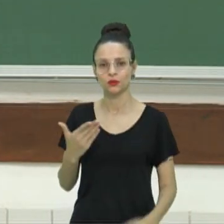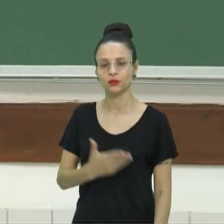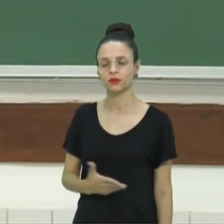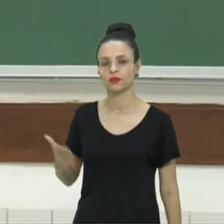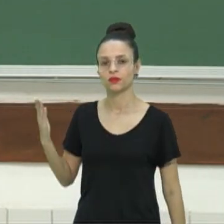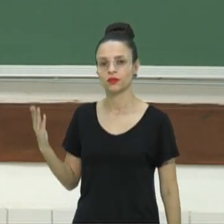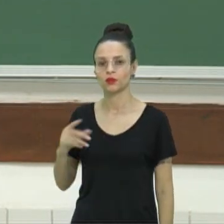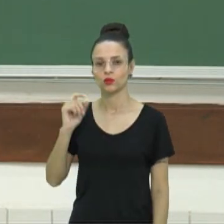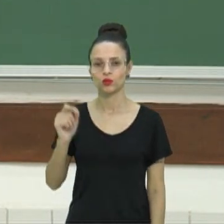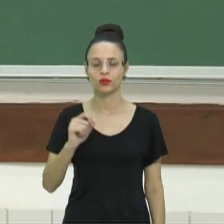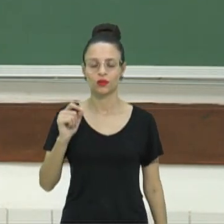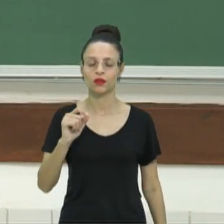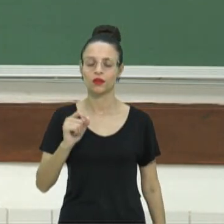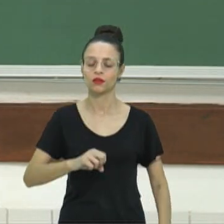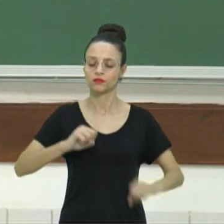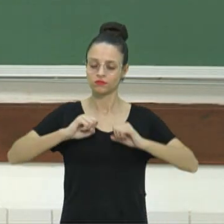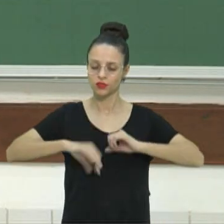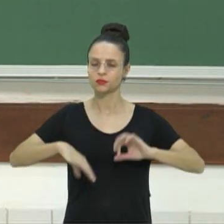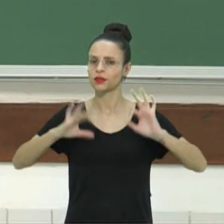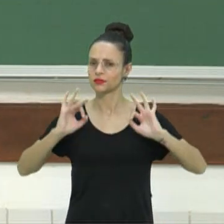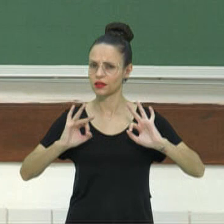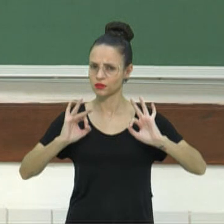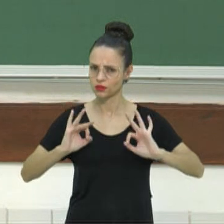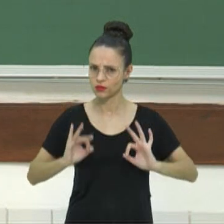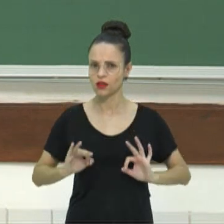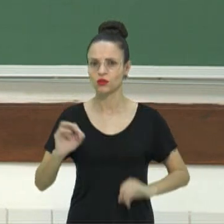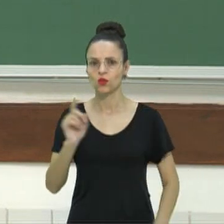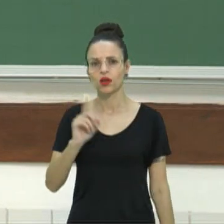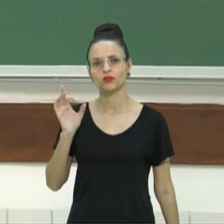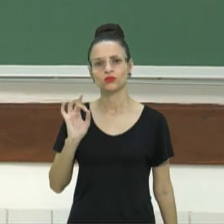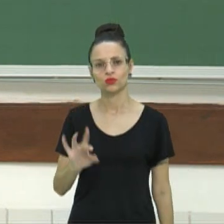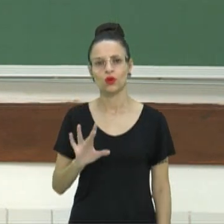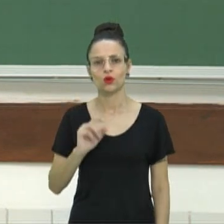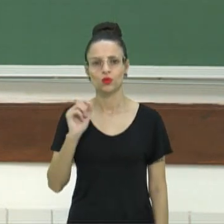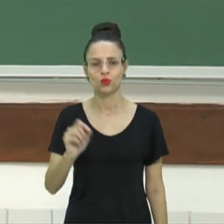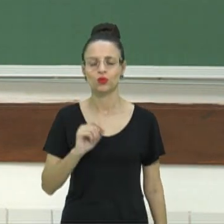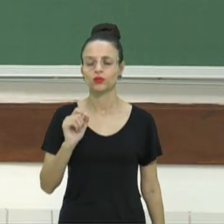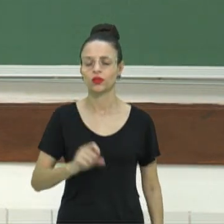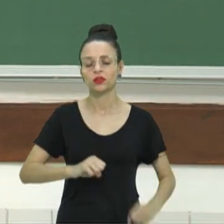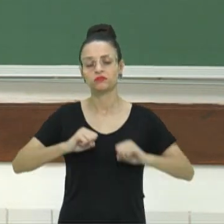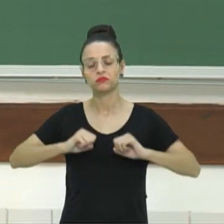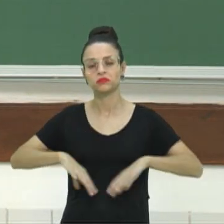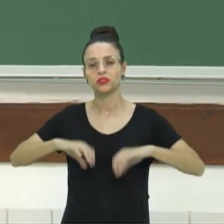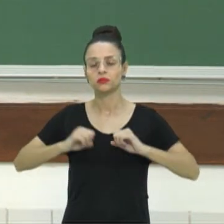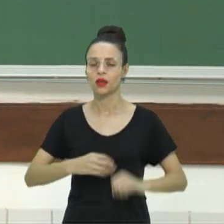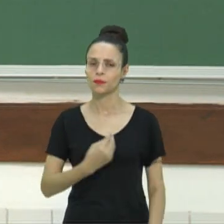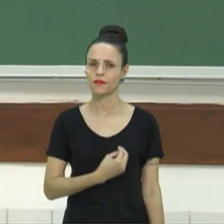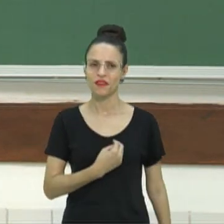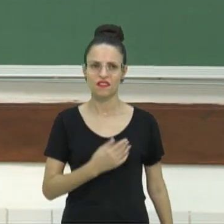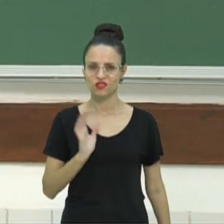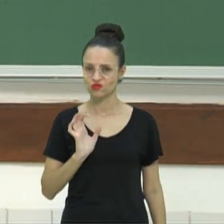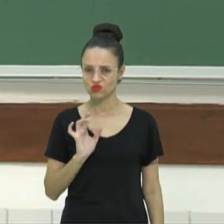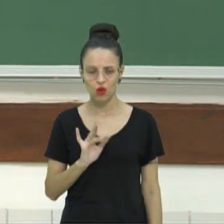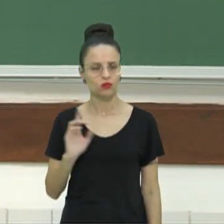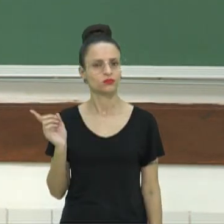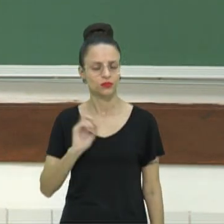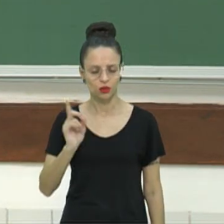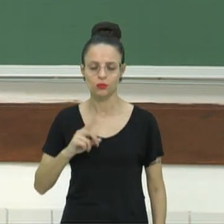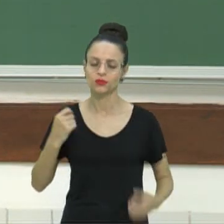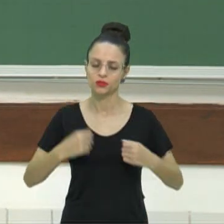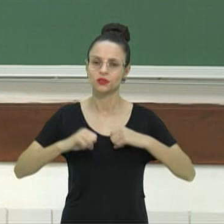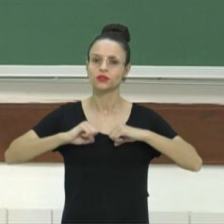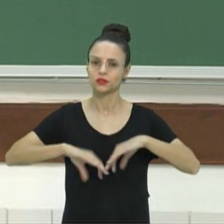a parte de respirar corretamente, né? Então não só respirar para estar sobrevivendo, para sobreviver, né? Sem